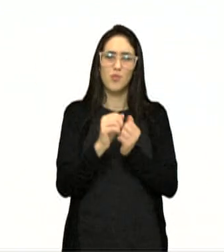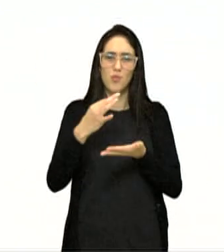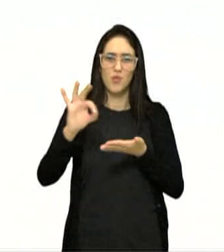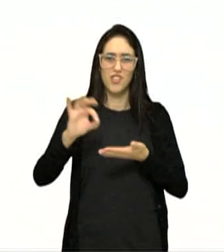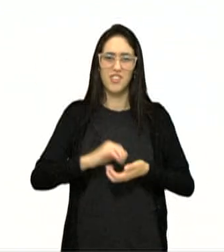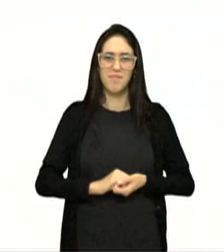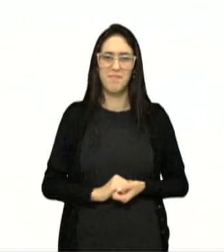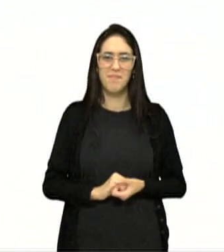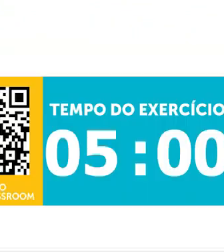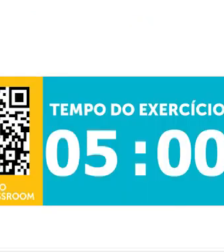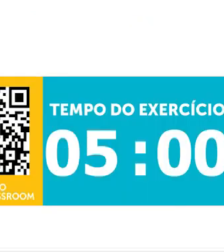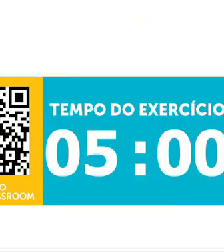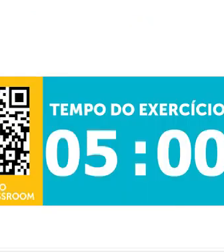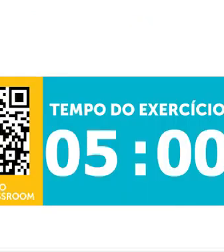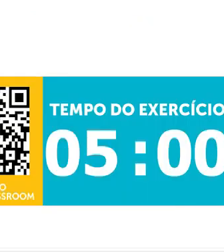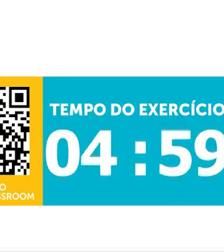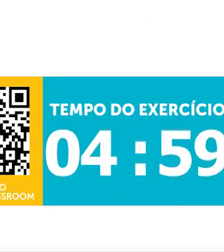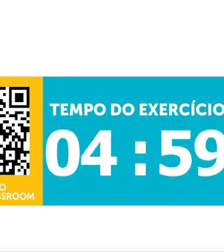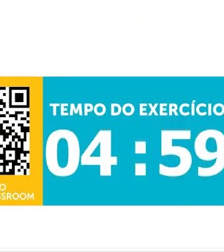aí, ok?